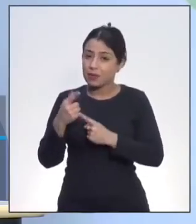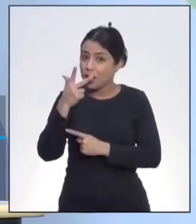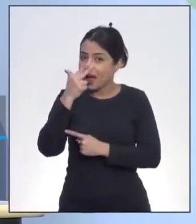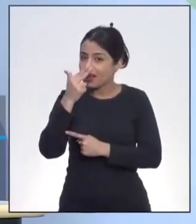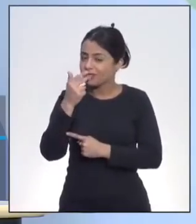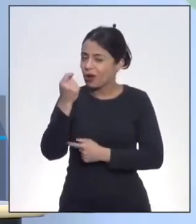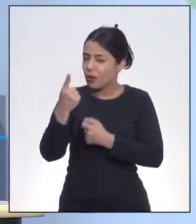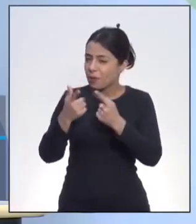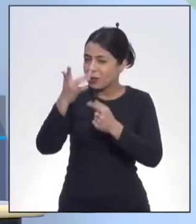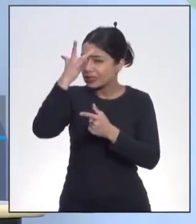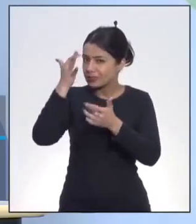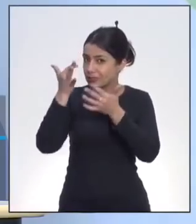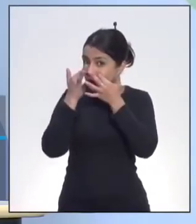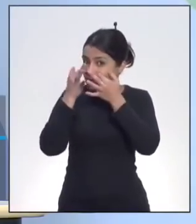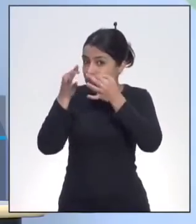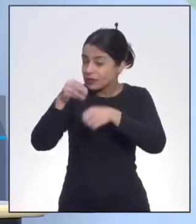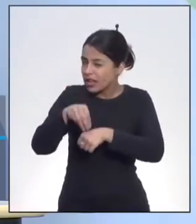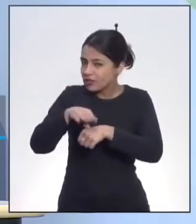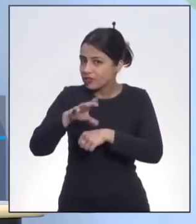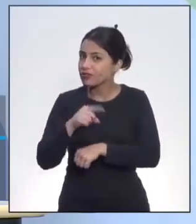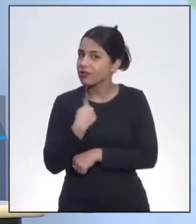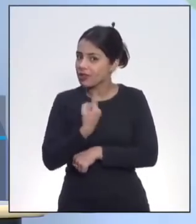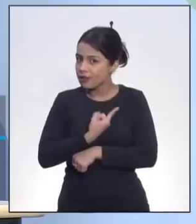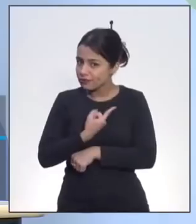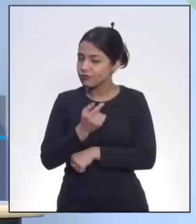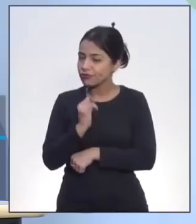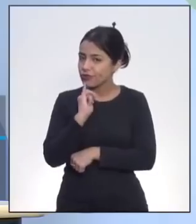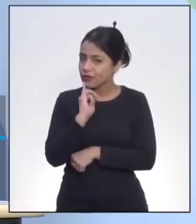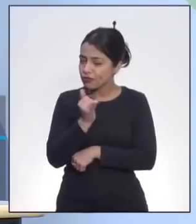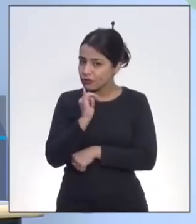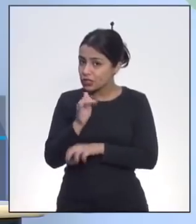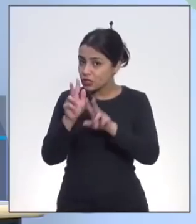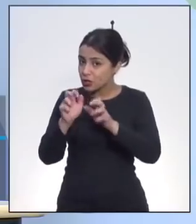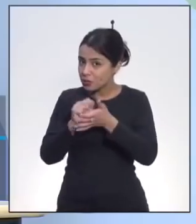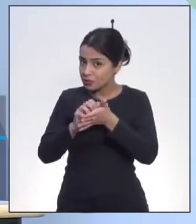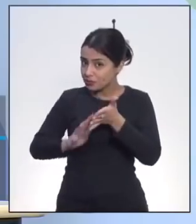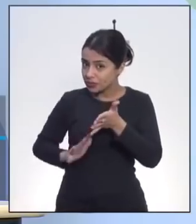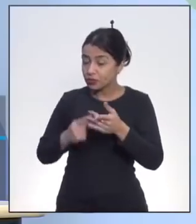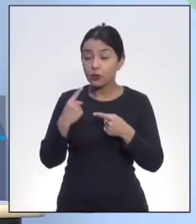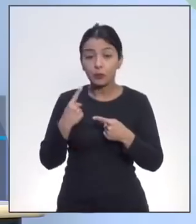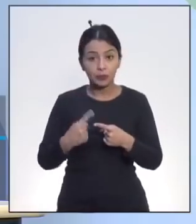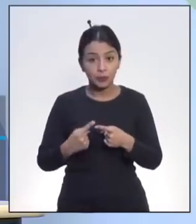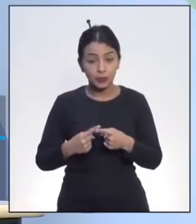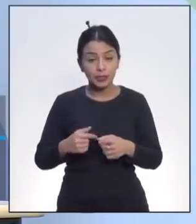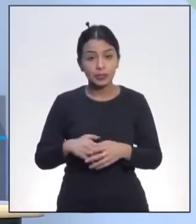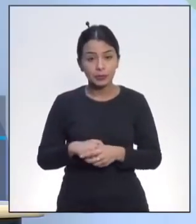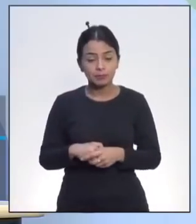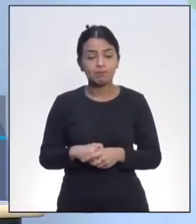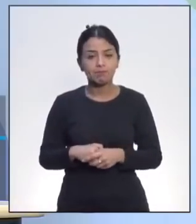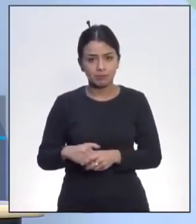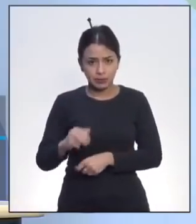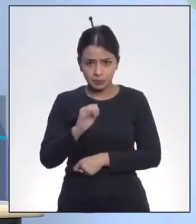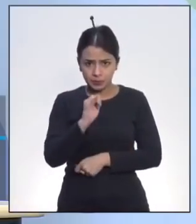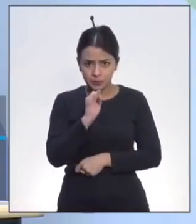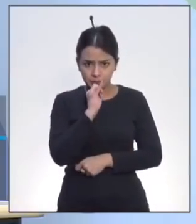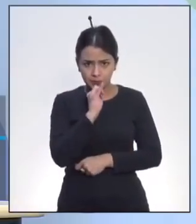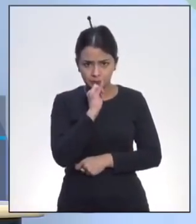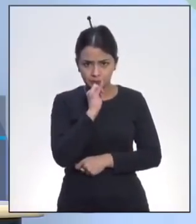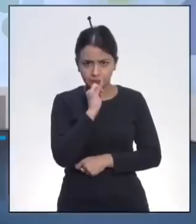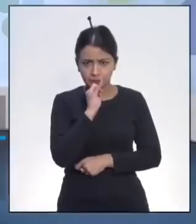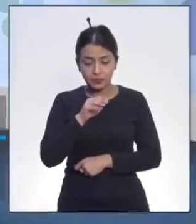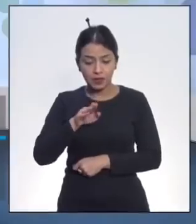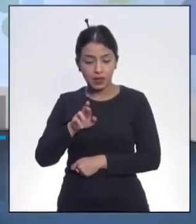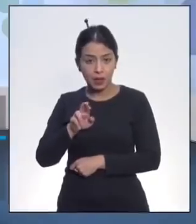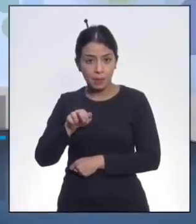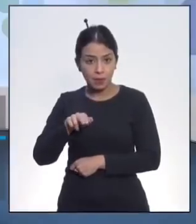não prestaram atenção na dica que a gente deu sobre o exercício. Por quê? Por exemplo, a Bruna